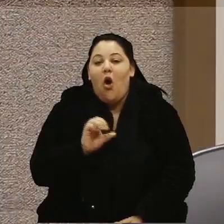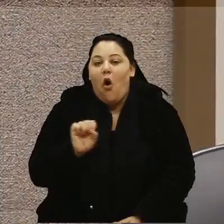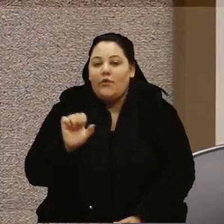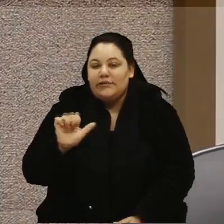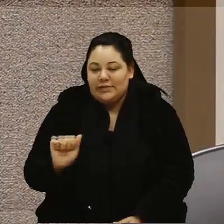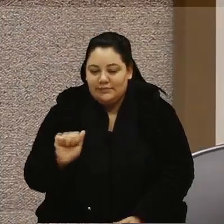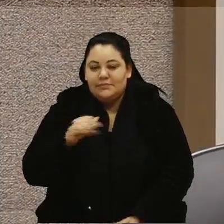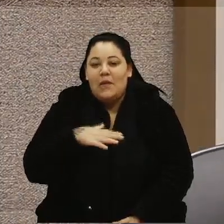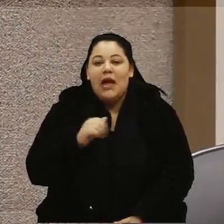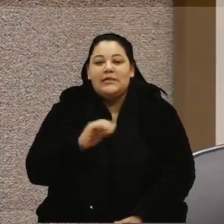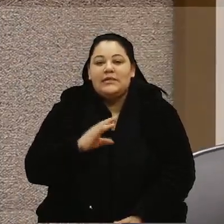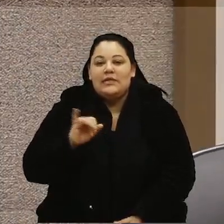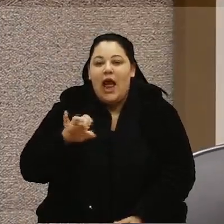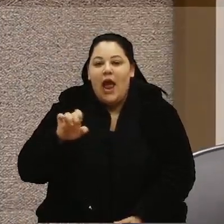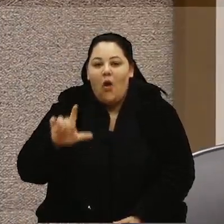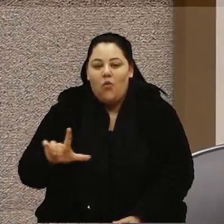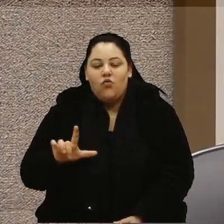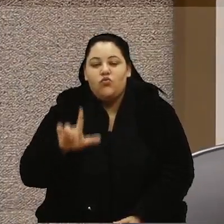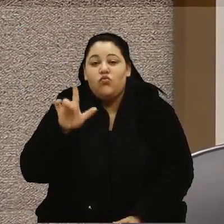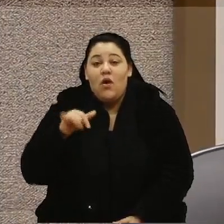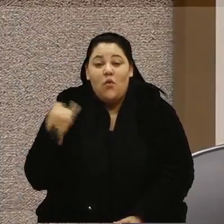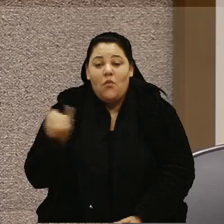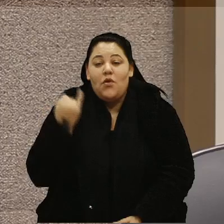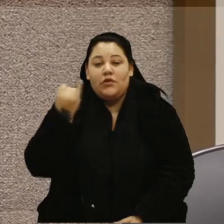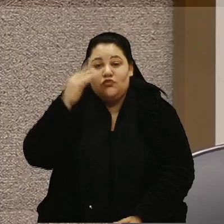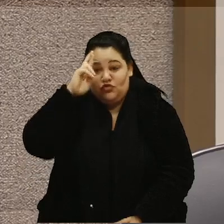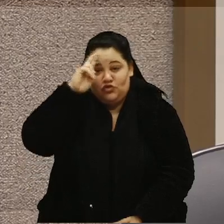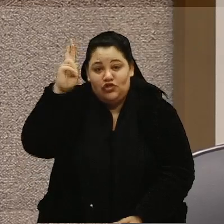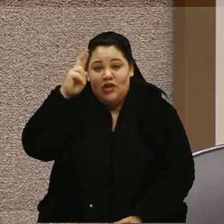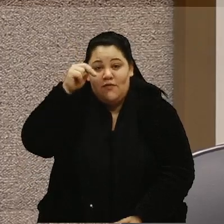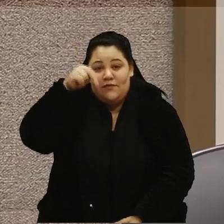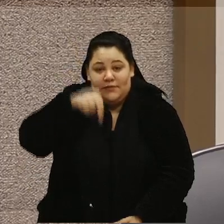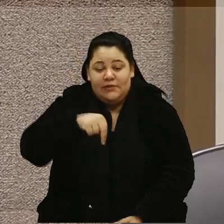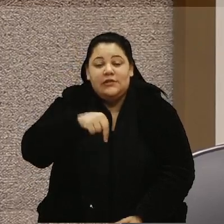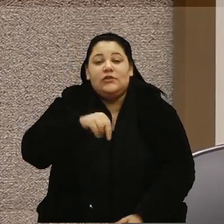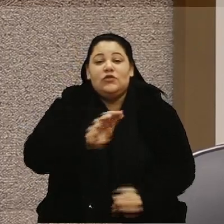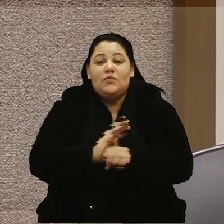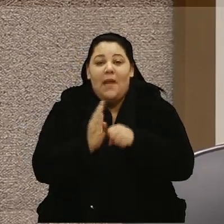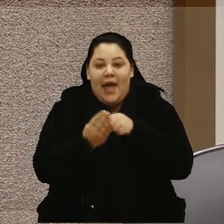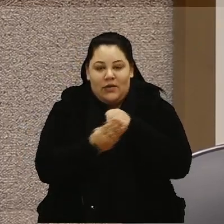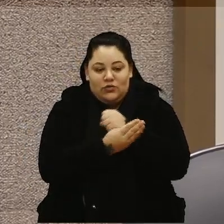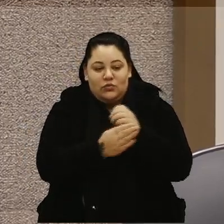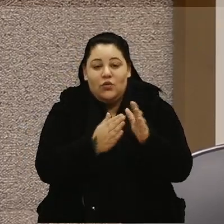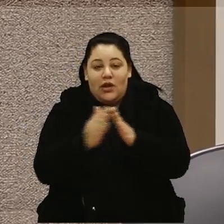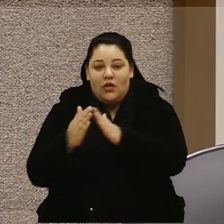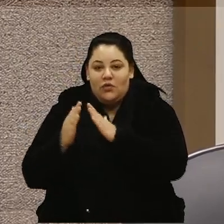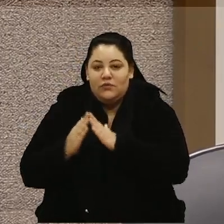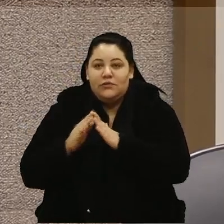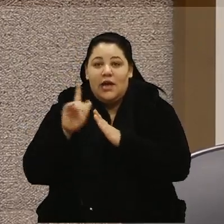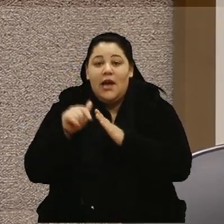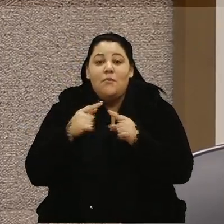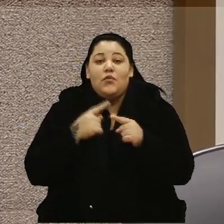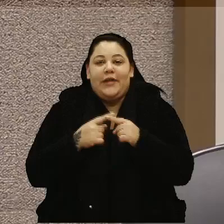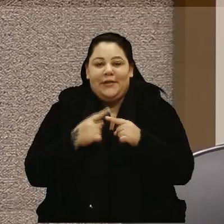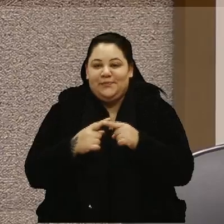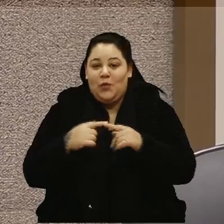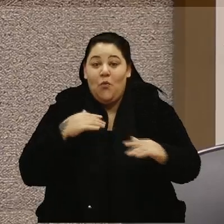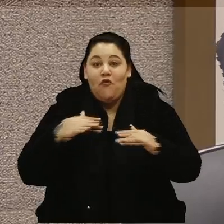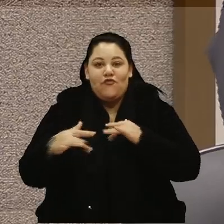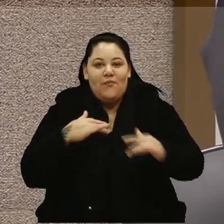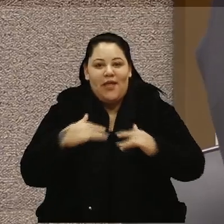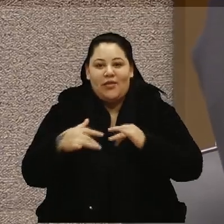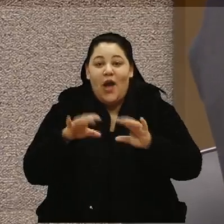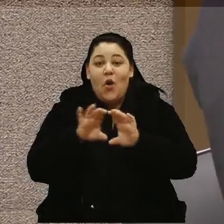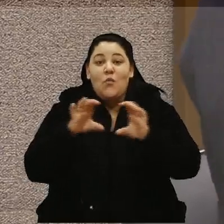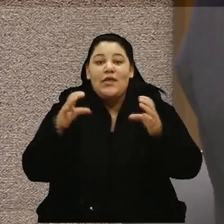E o importante na diretoria da UAB é uma ampla composição ali, né? Por conta de que o movimento comunitário sempre houve um